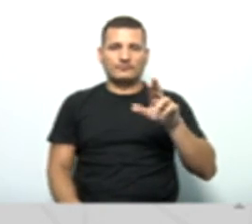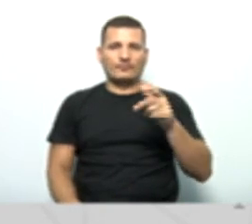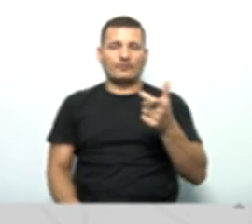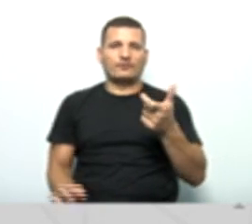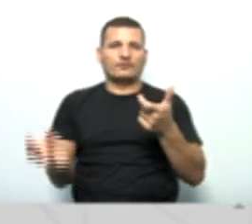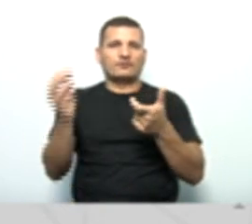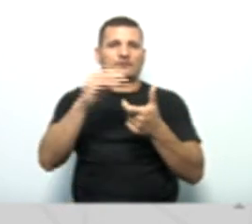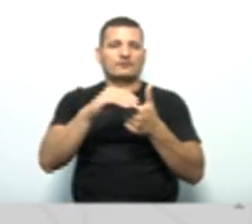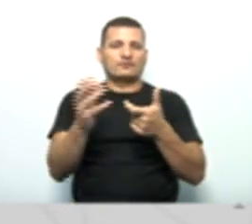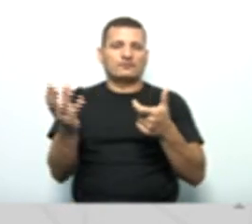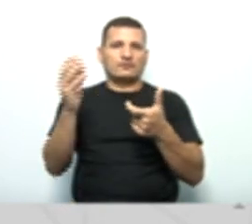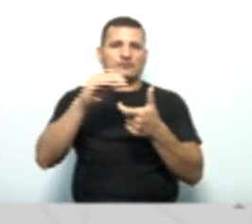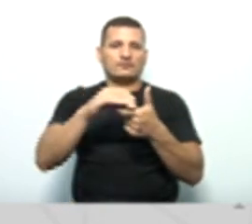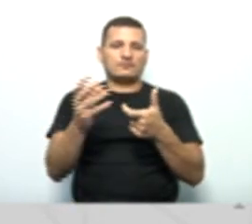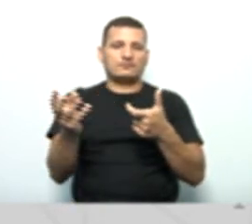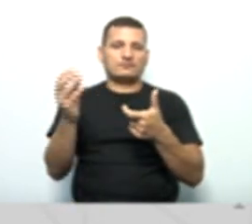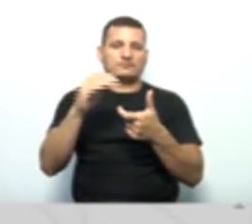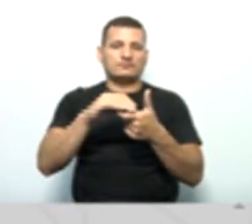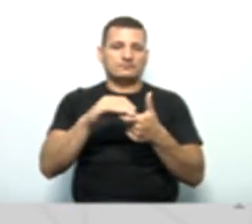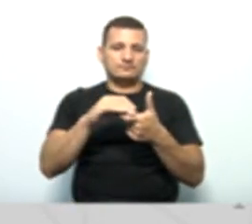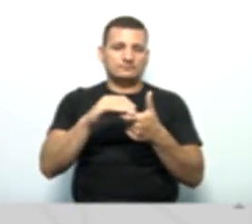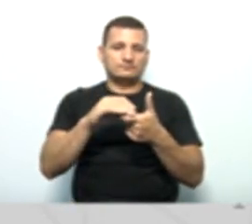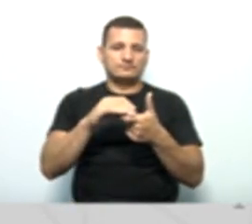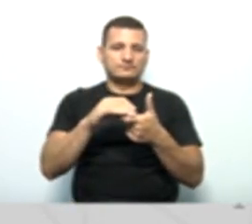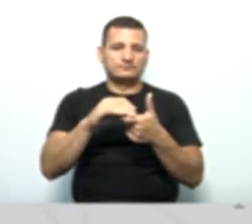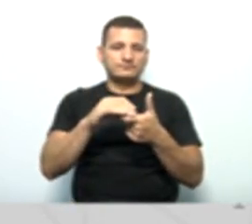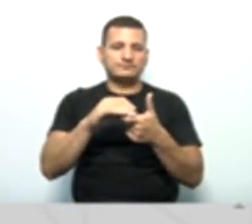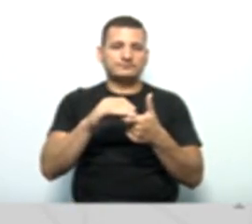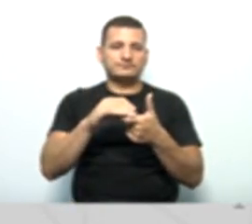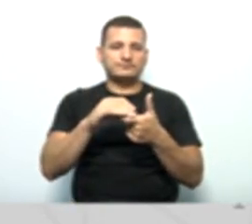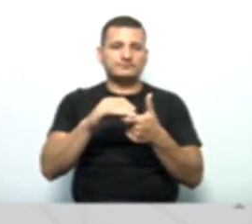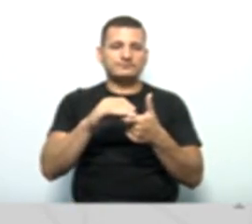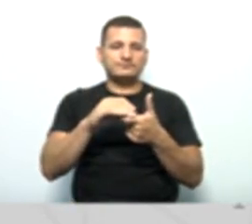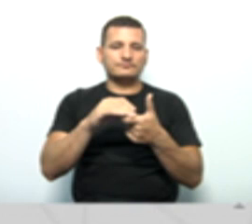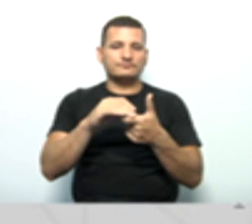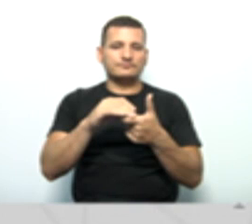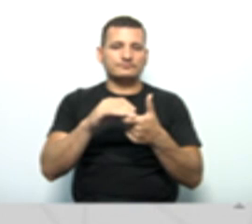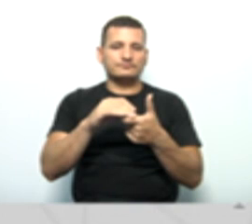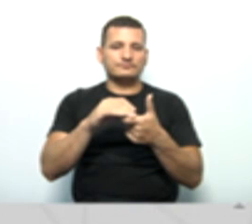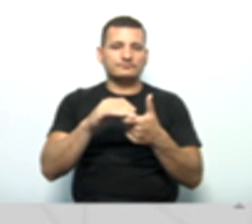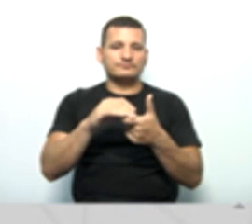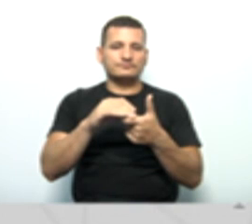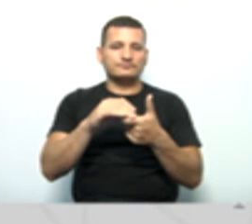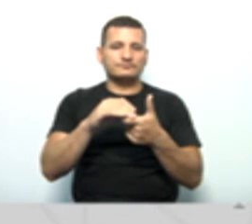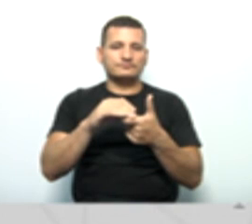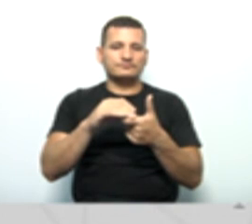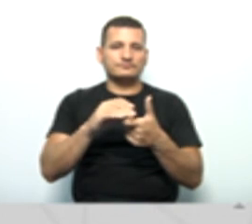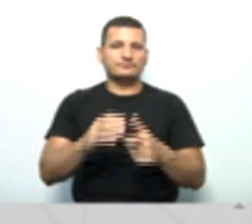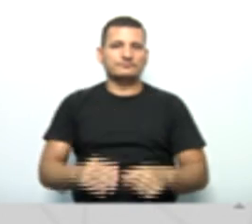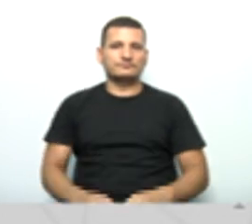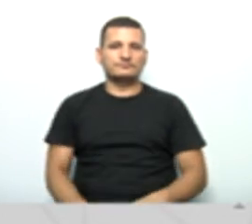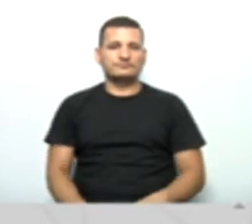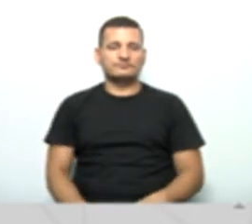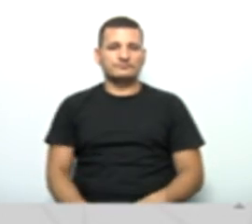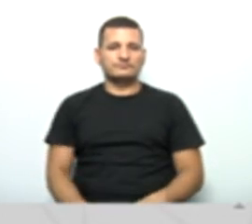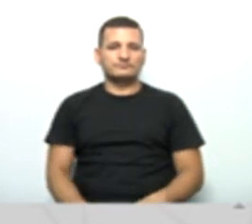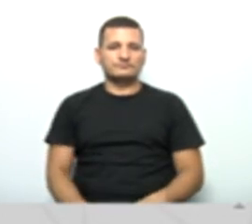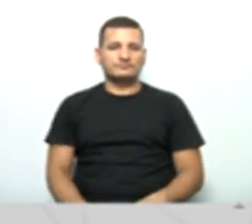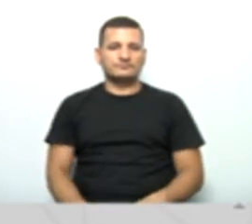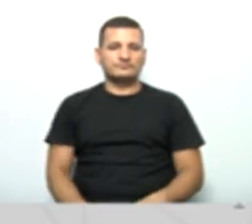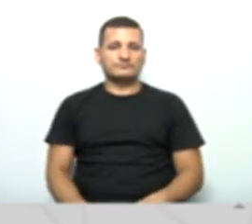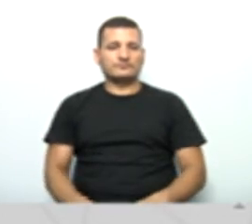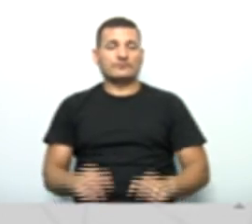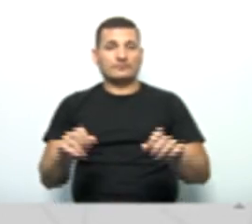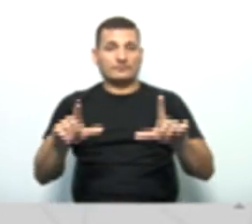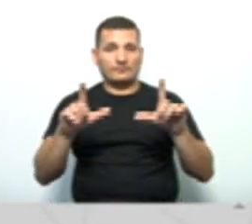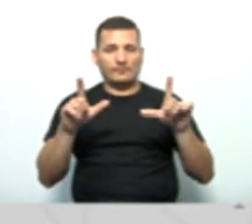valores. Aí temos essa chave, né, e um valor dessa chave. E aí imprima